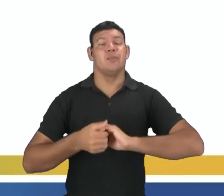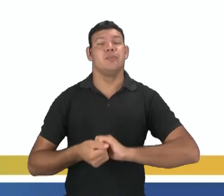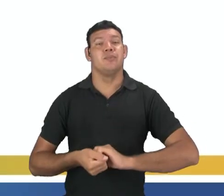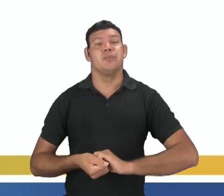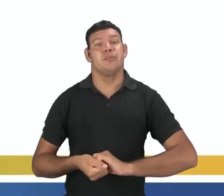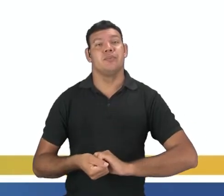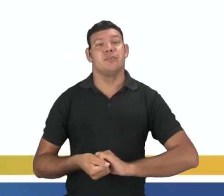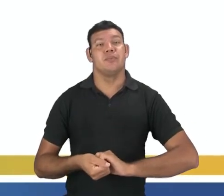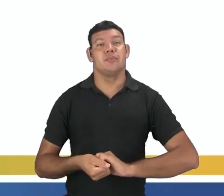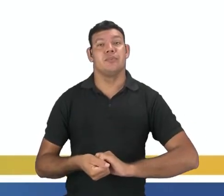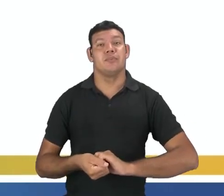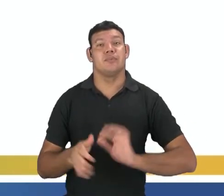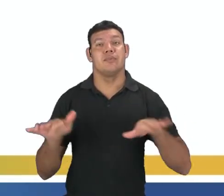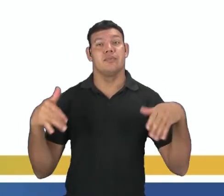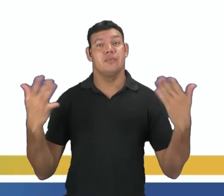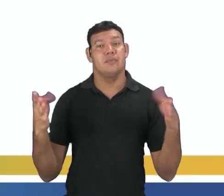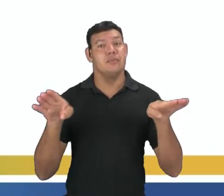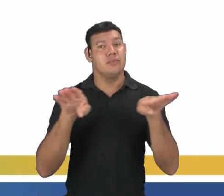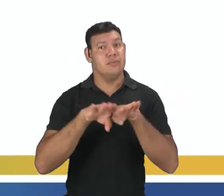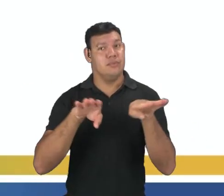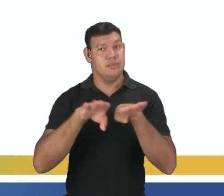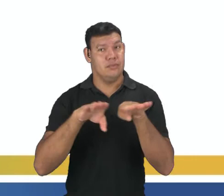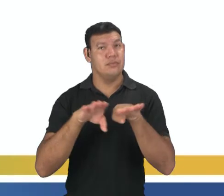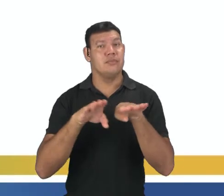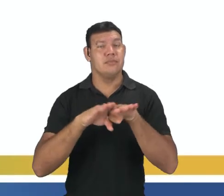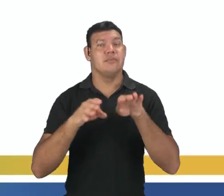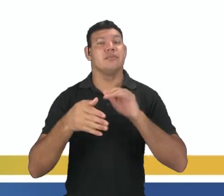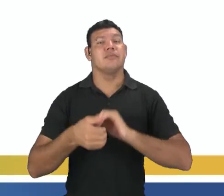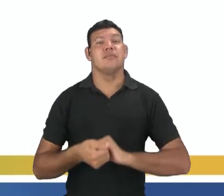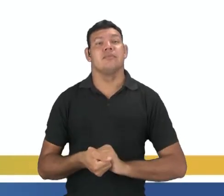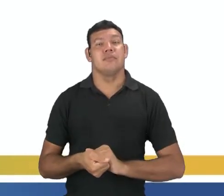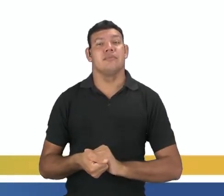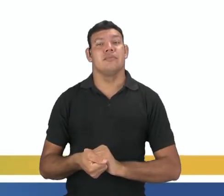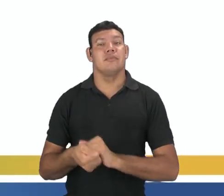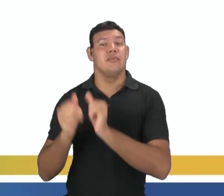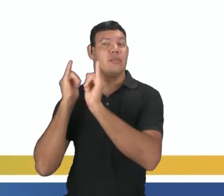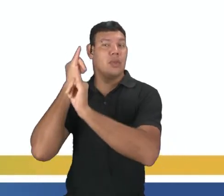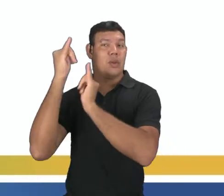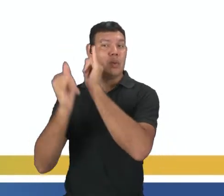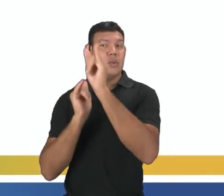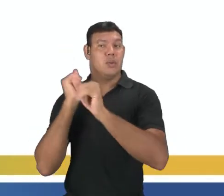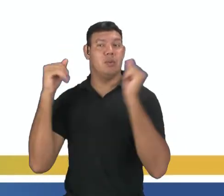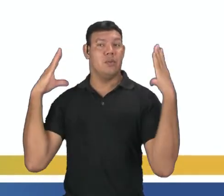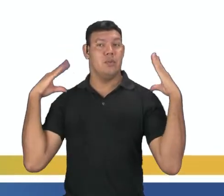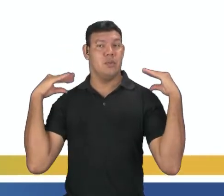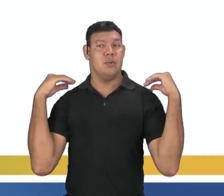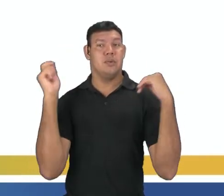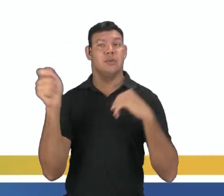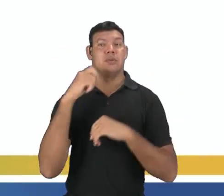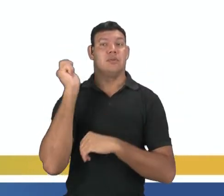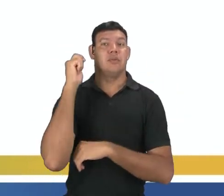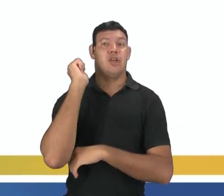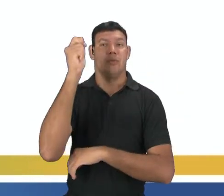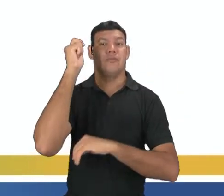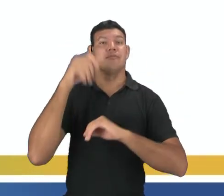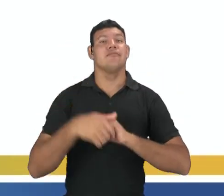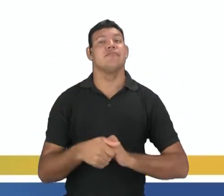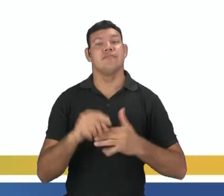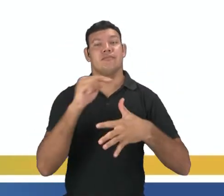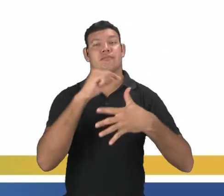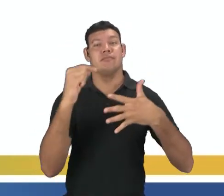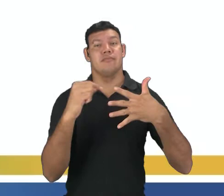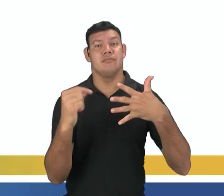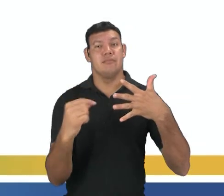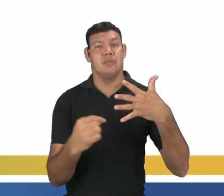Continuando, nós também temos, né, nos contos de fadas, elementos de um conto.